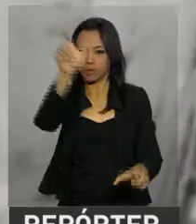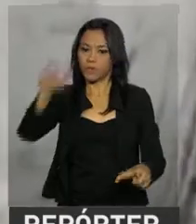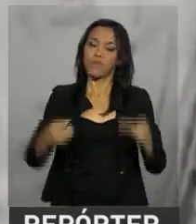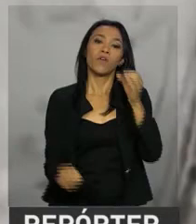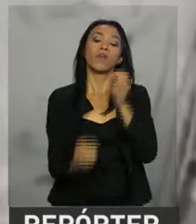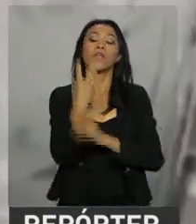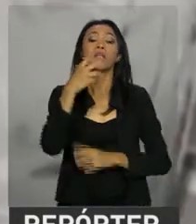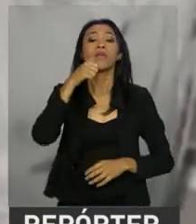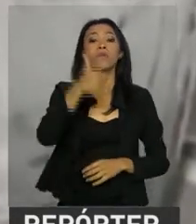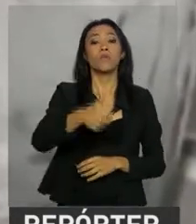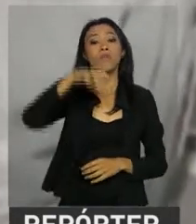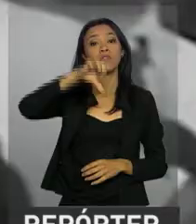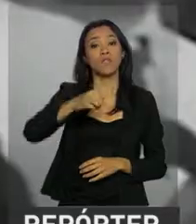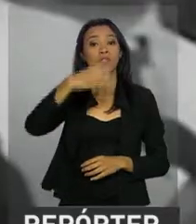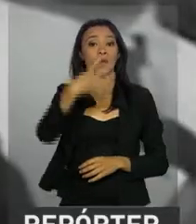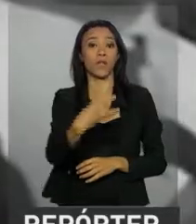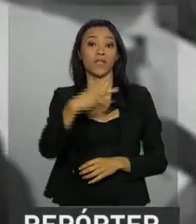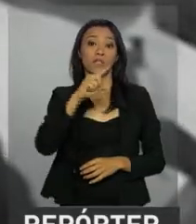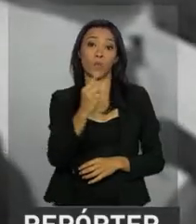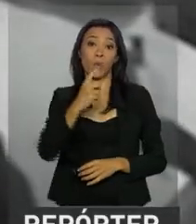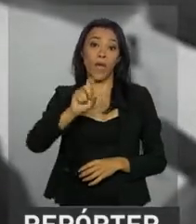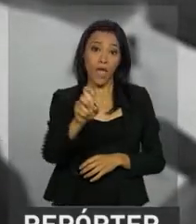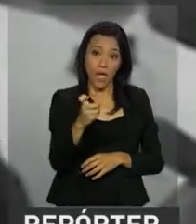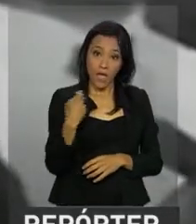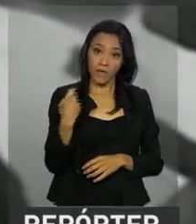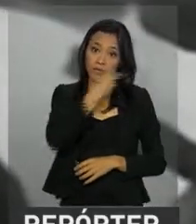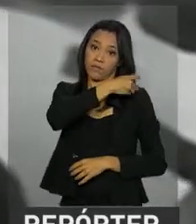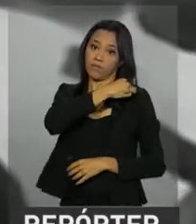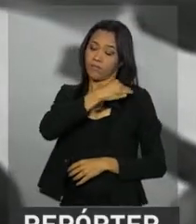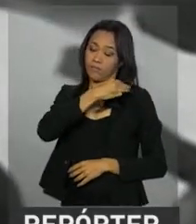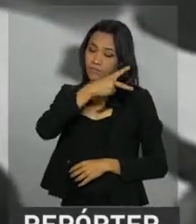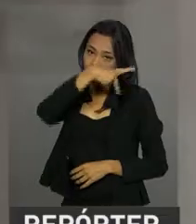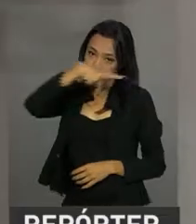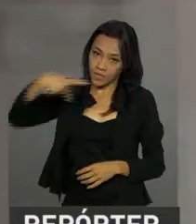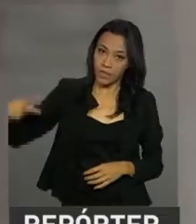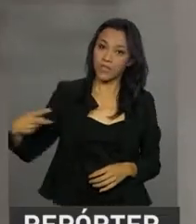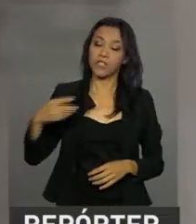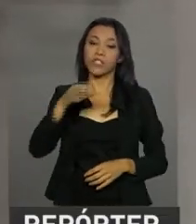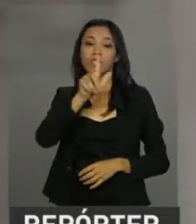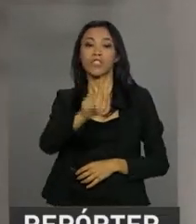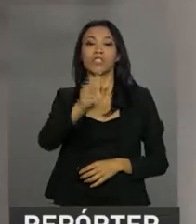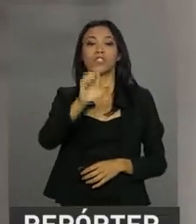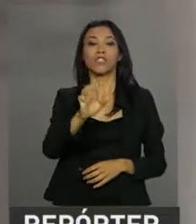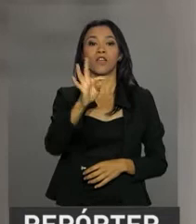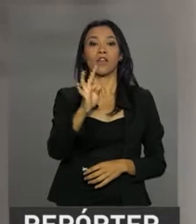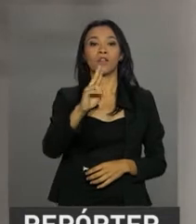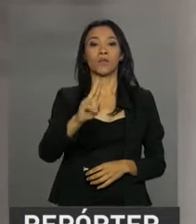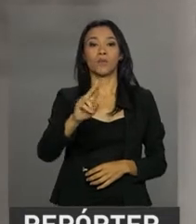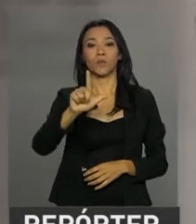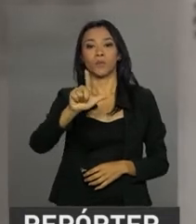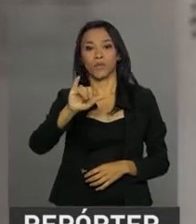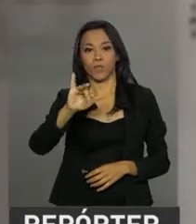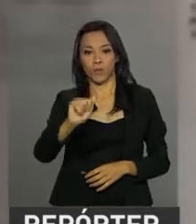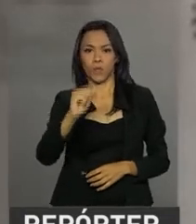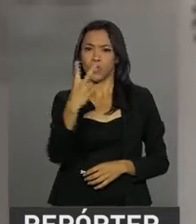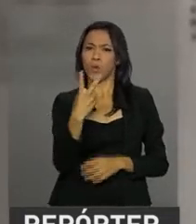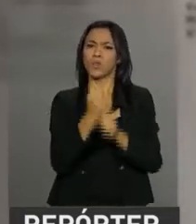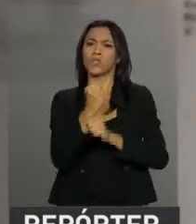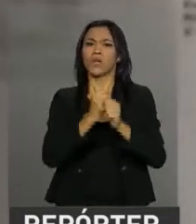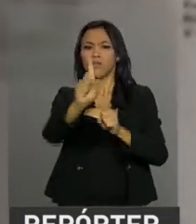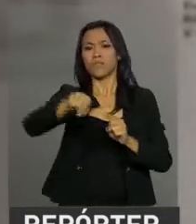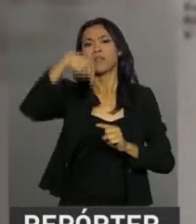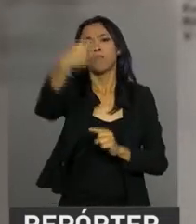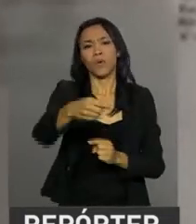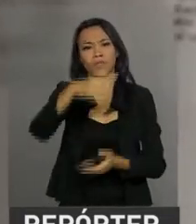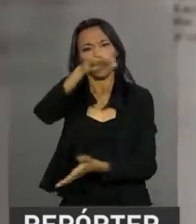em 1941 pelo ex-presidente Getúlio Vargas, dois anos antes da promulgação da CLT, a consolidação